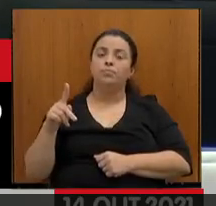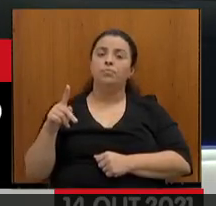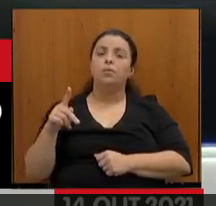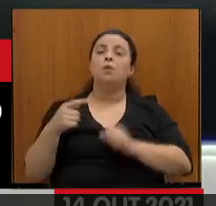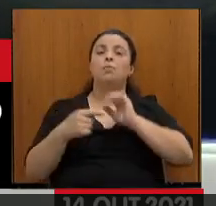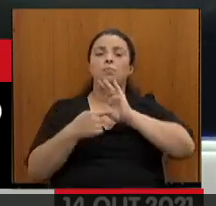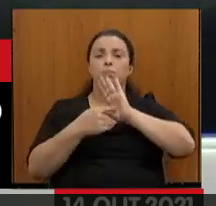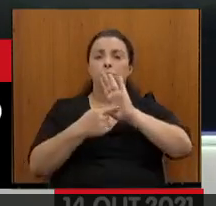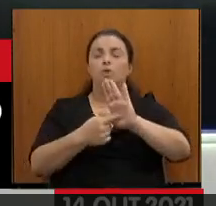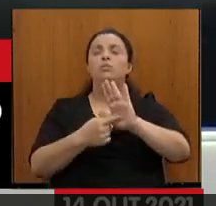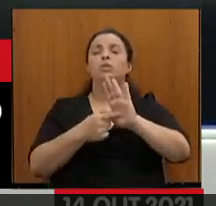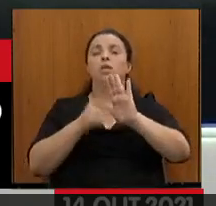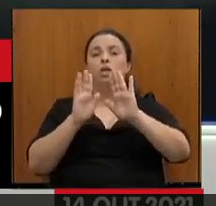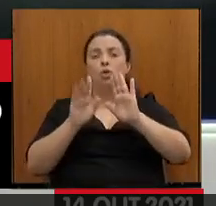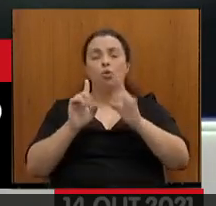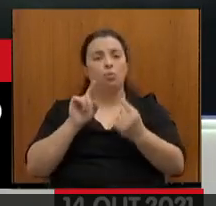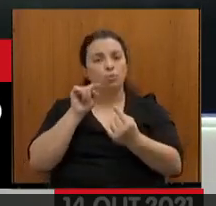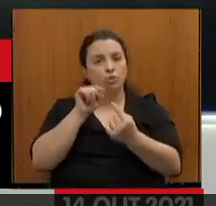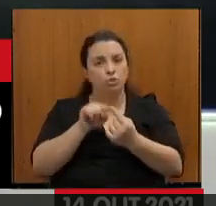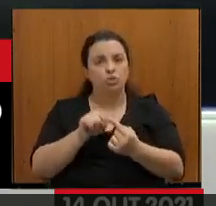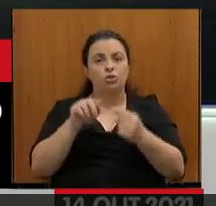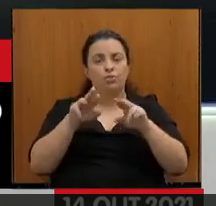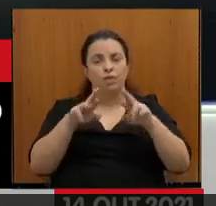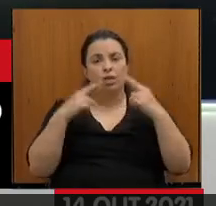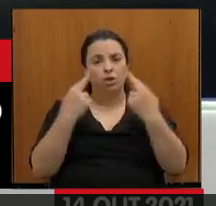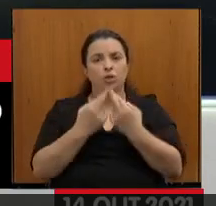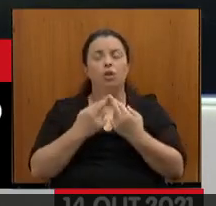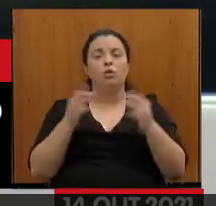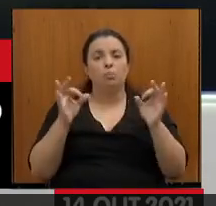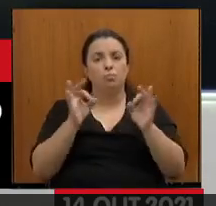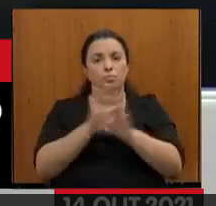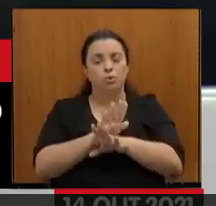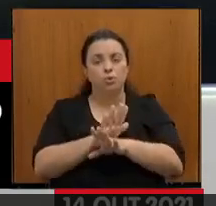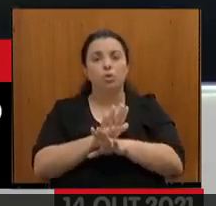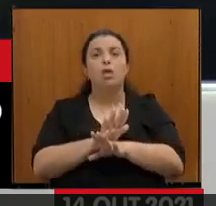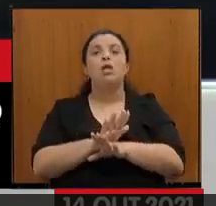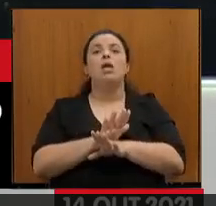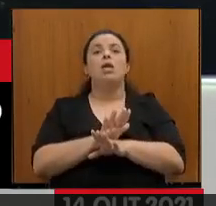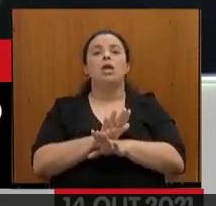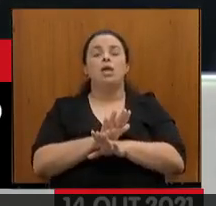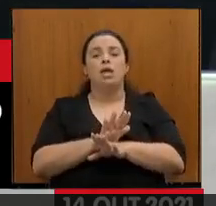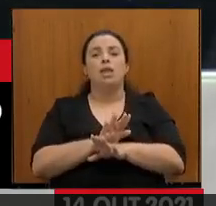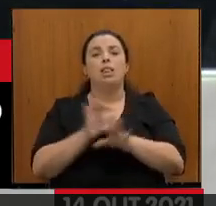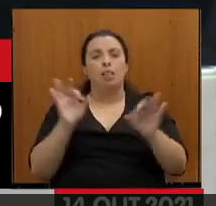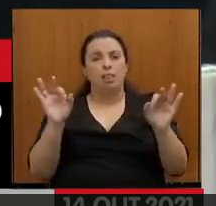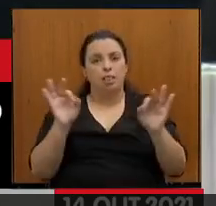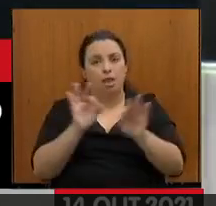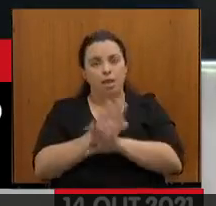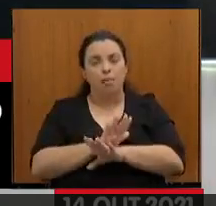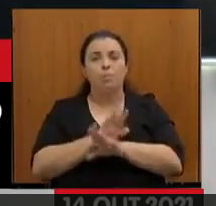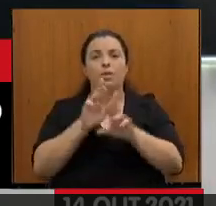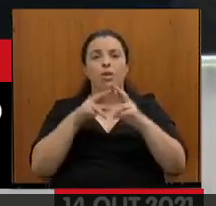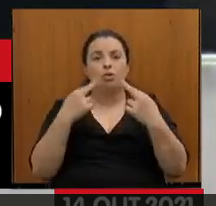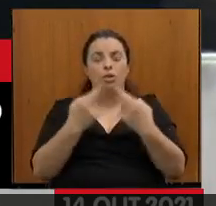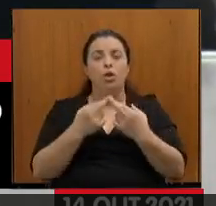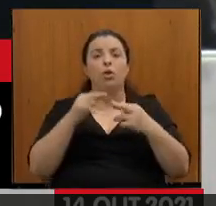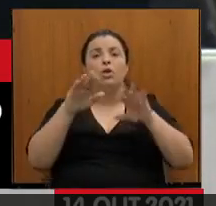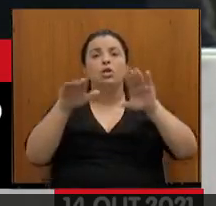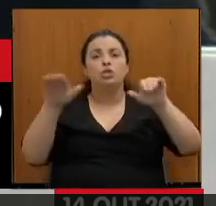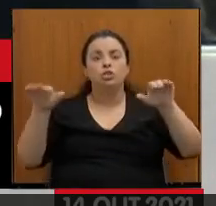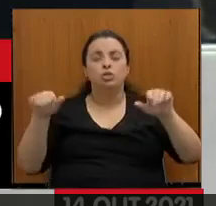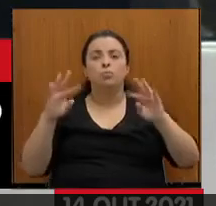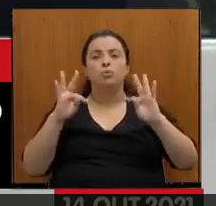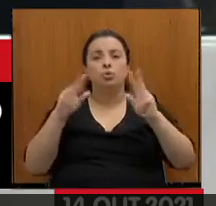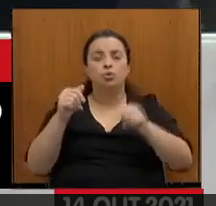desta convocação, encerra esta reunião e convoca as deputadas e os deputados para a reunião ordinária de logo mais